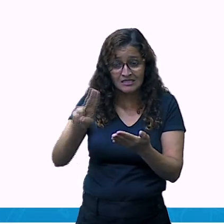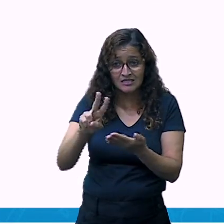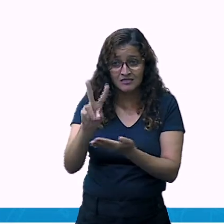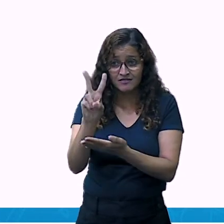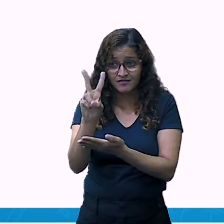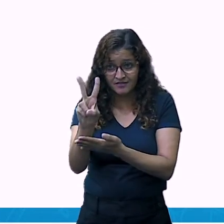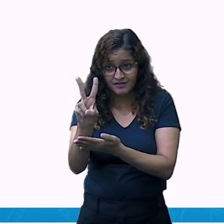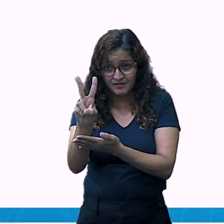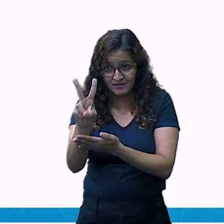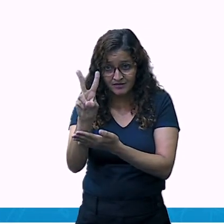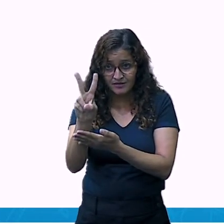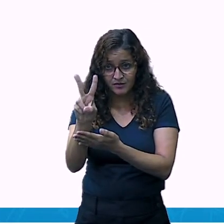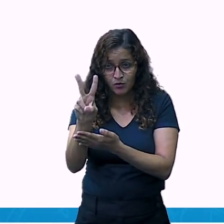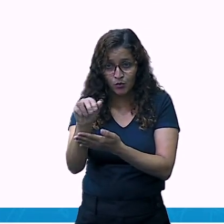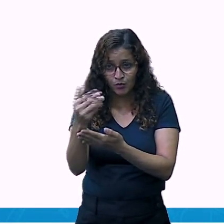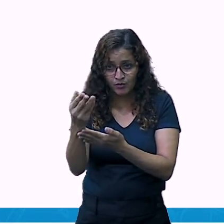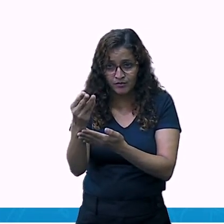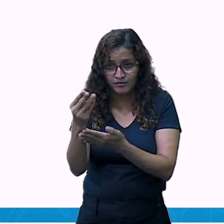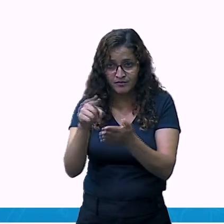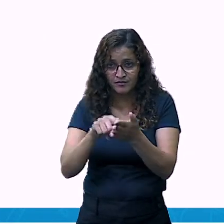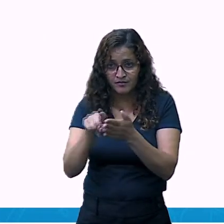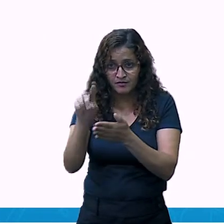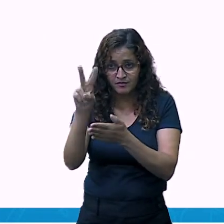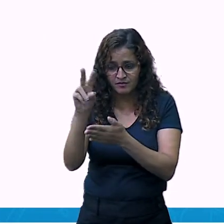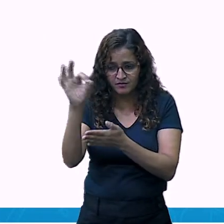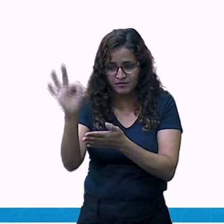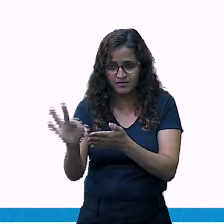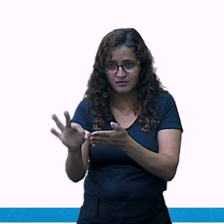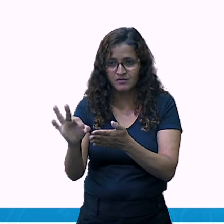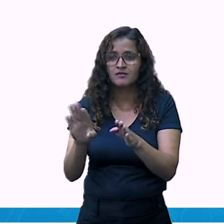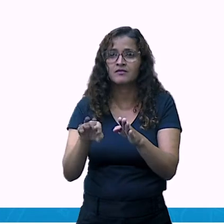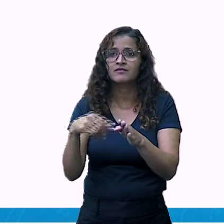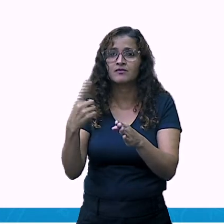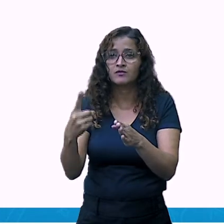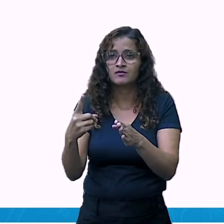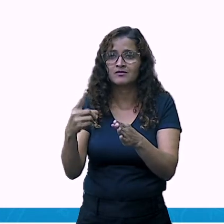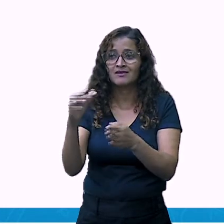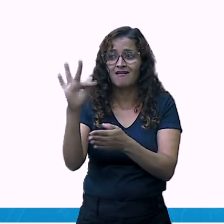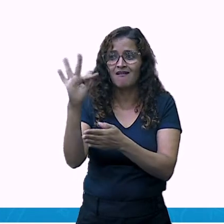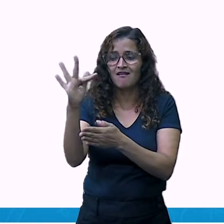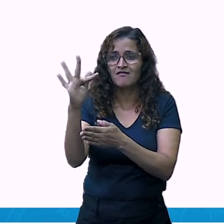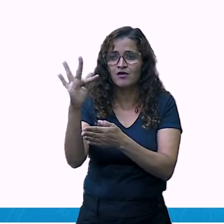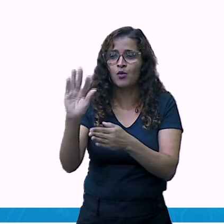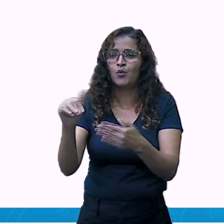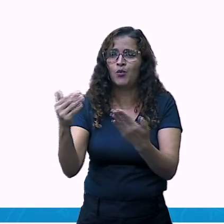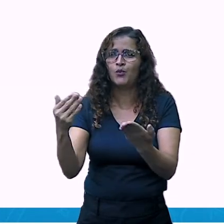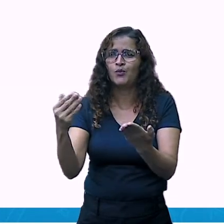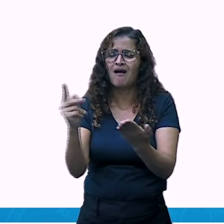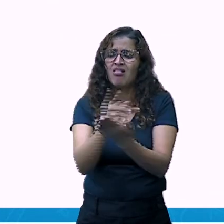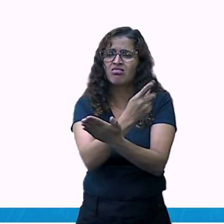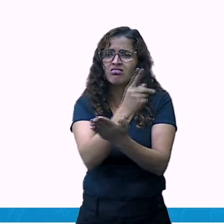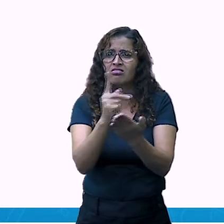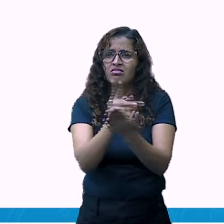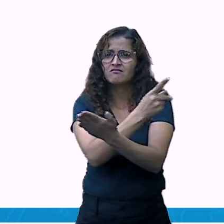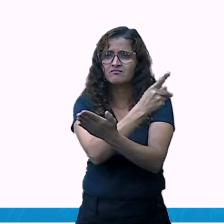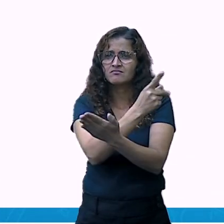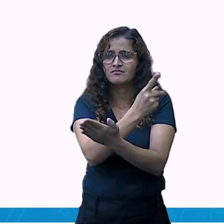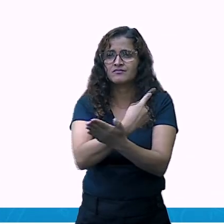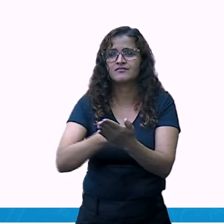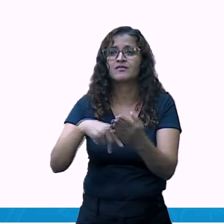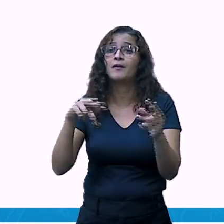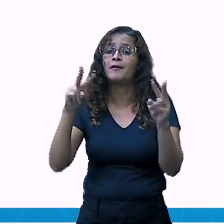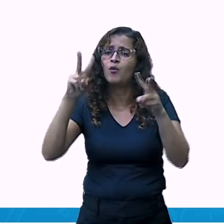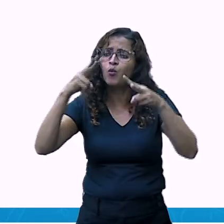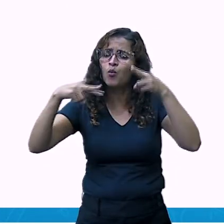para verdadeiro e F para falso. Então, nós vamos primeiro analisar